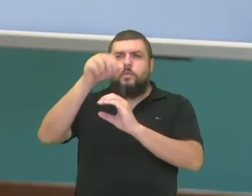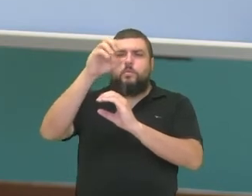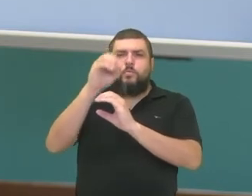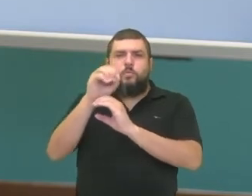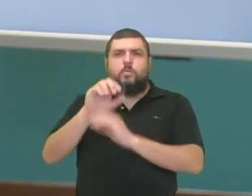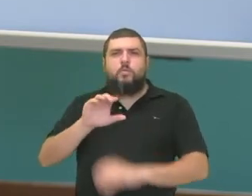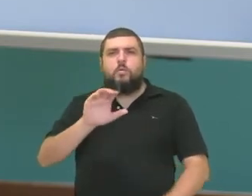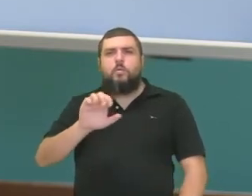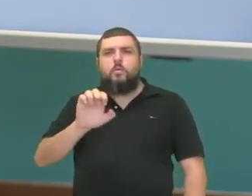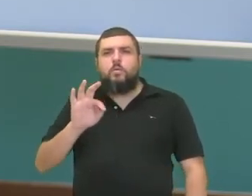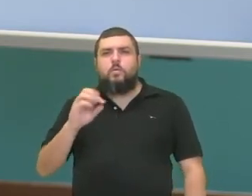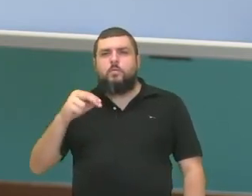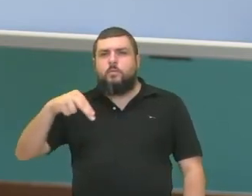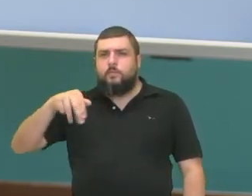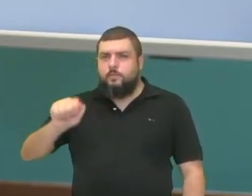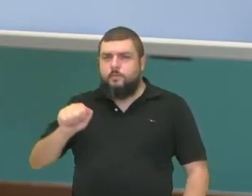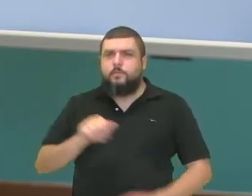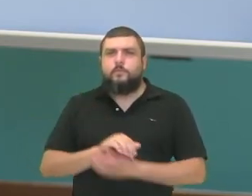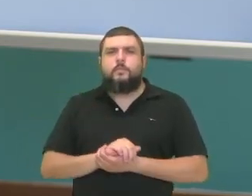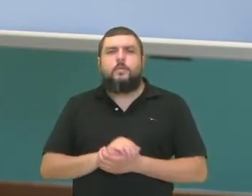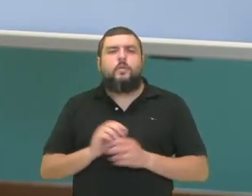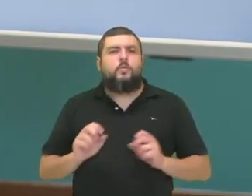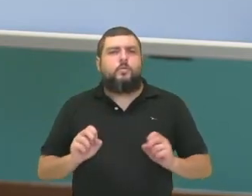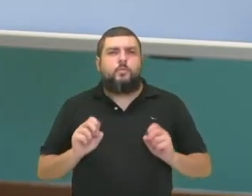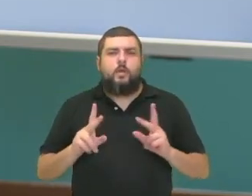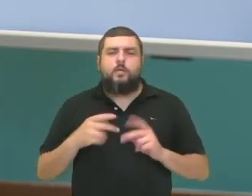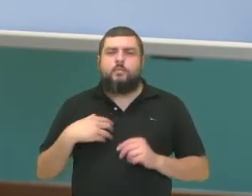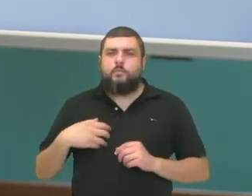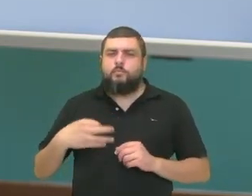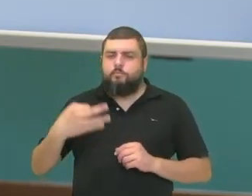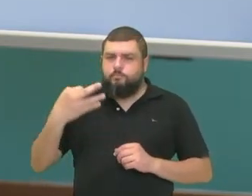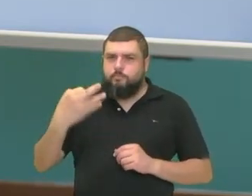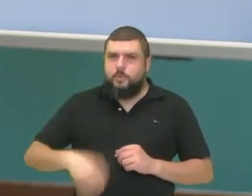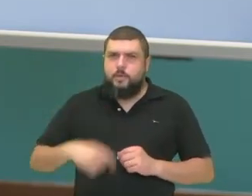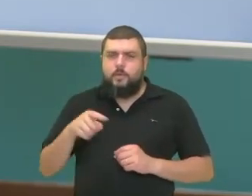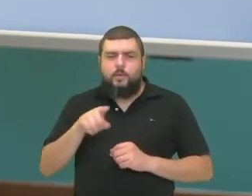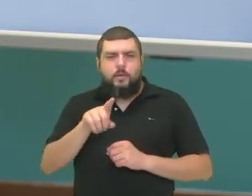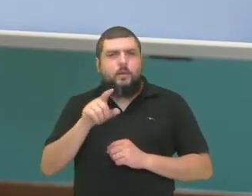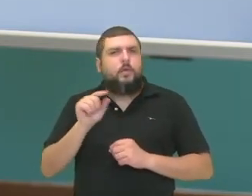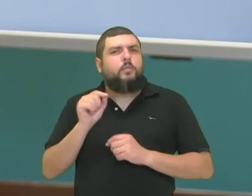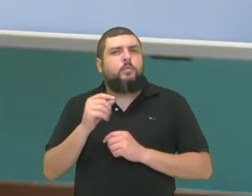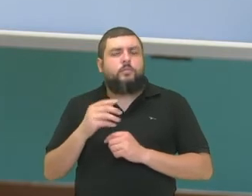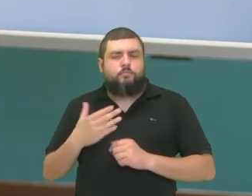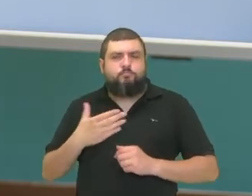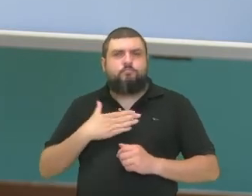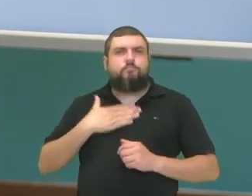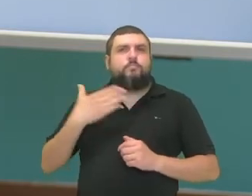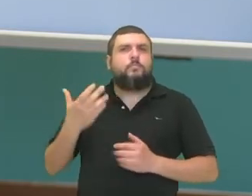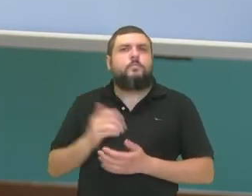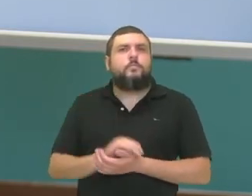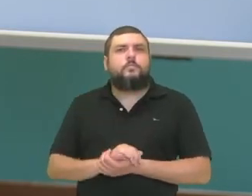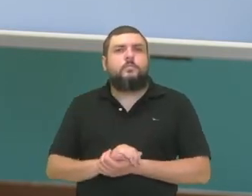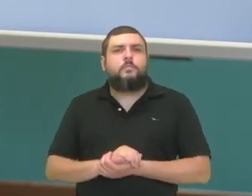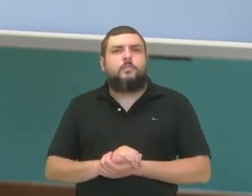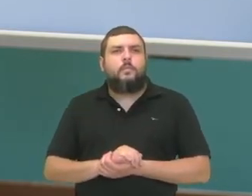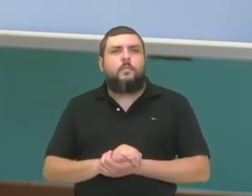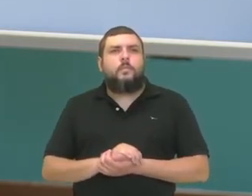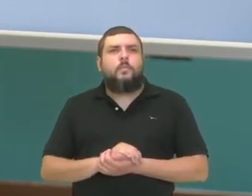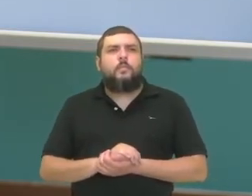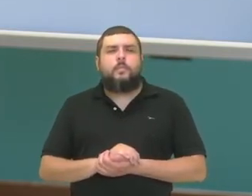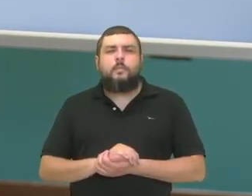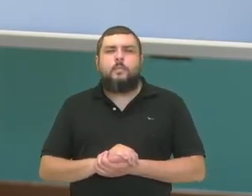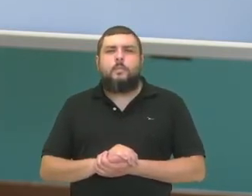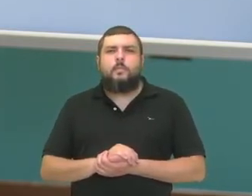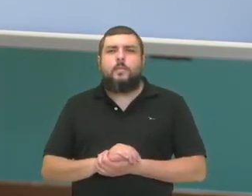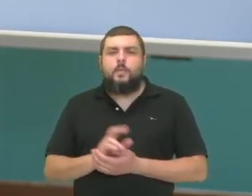professor. Yes! Você realmente me surpreende, hein? Sim, aqui nós temos a cetona, a